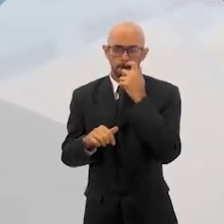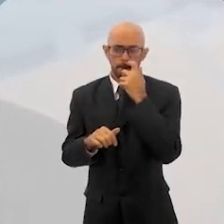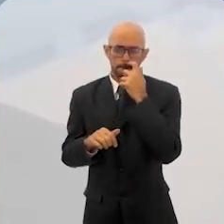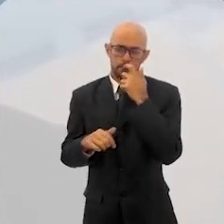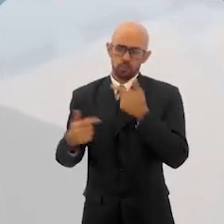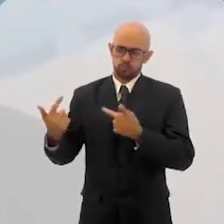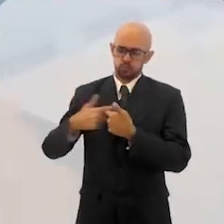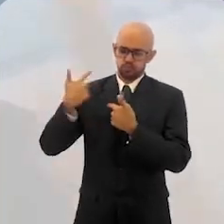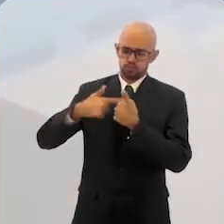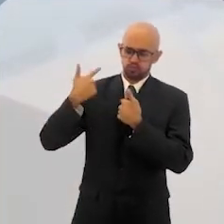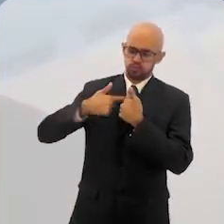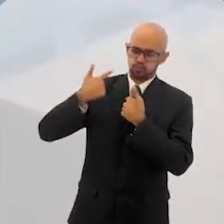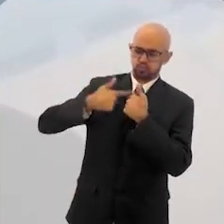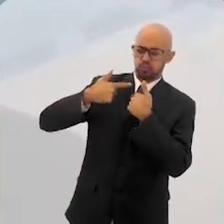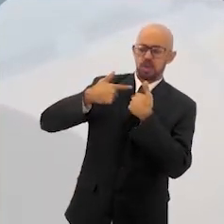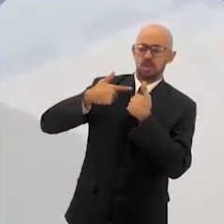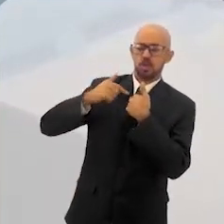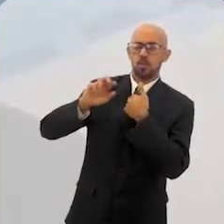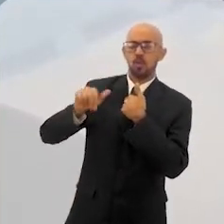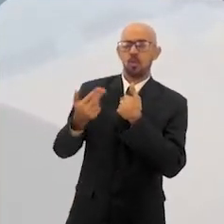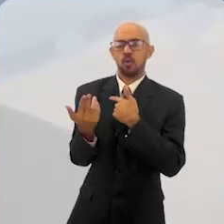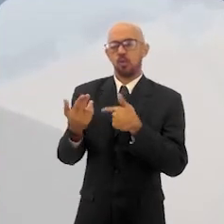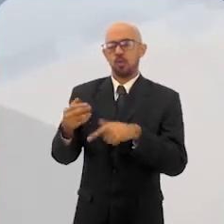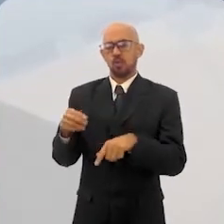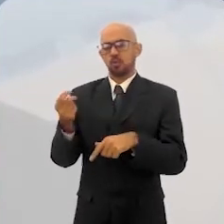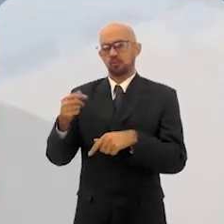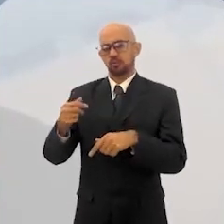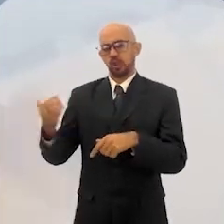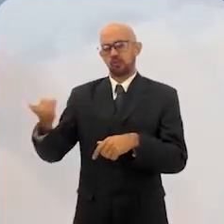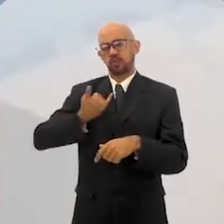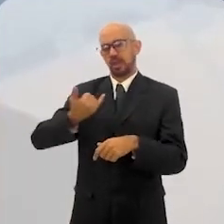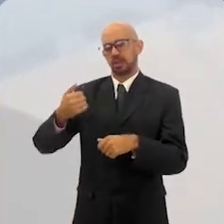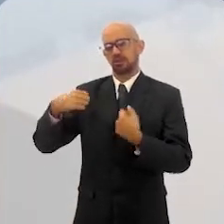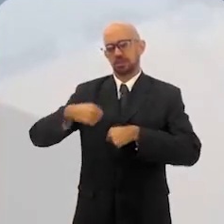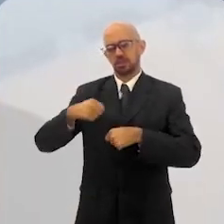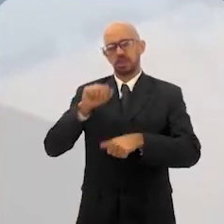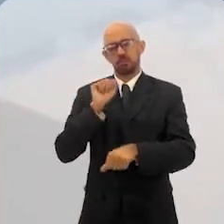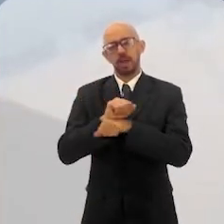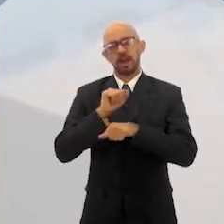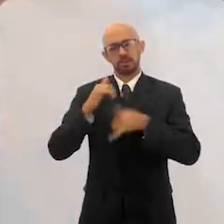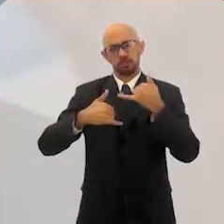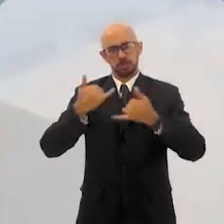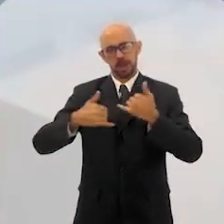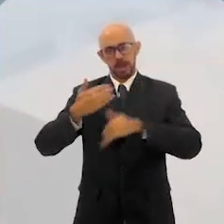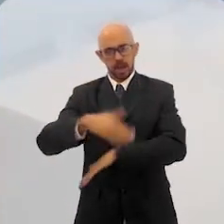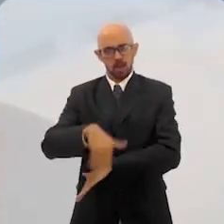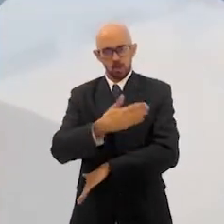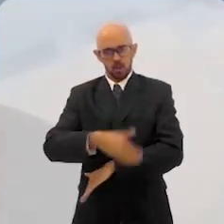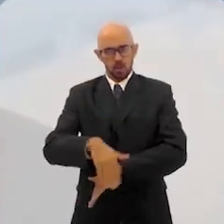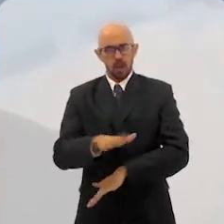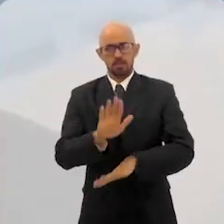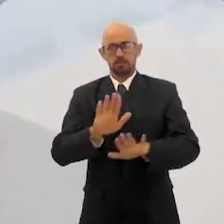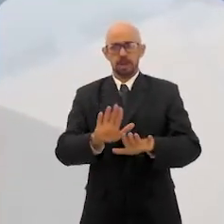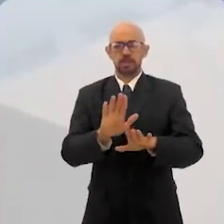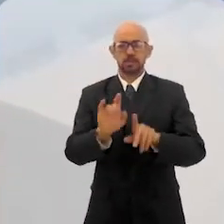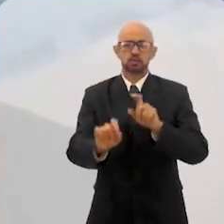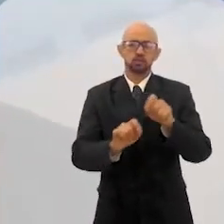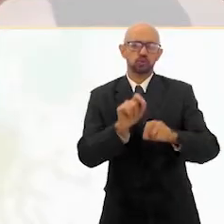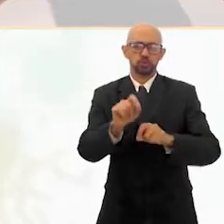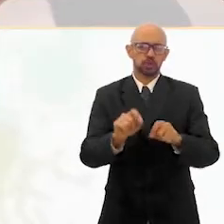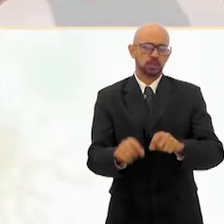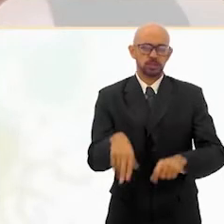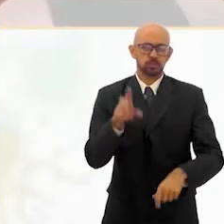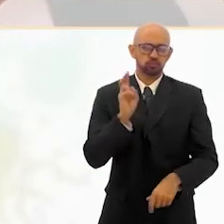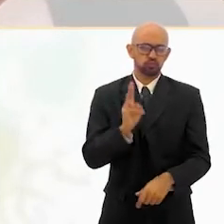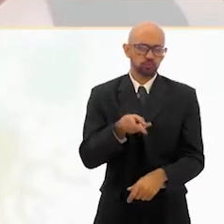de recriminação, né? De falar que eu tinha que deixar de ir brincar na rua para estudar mais,